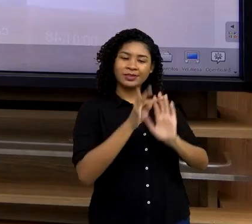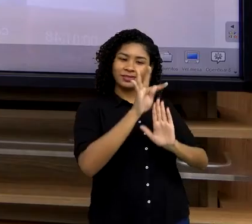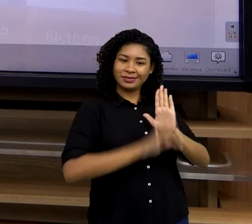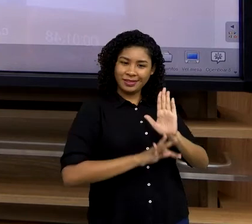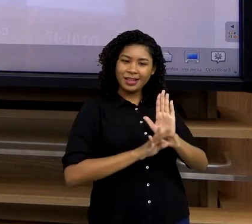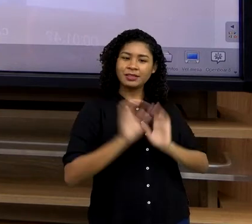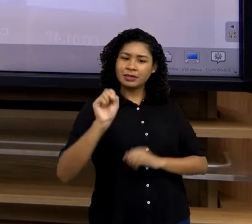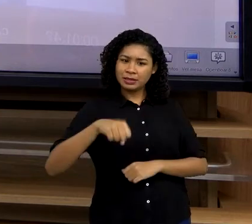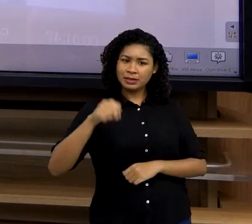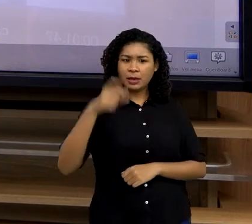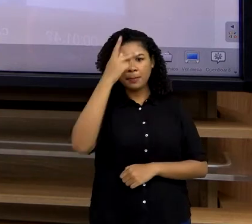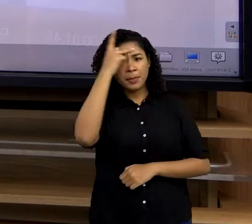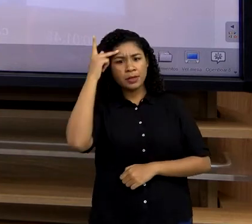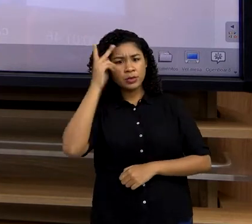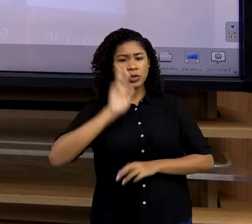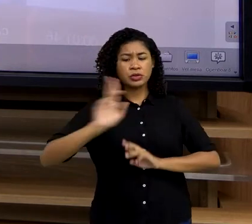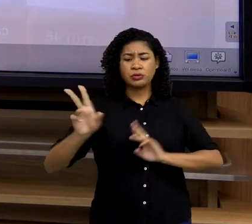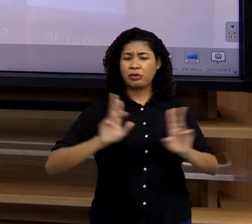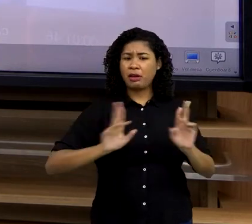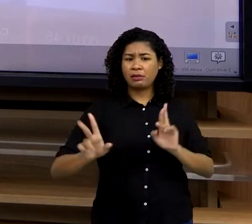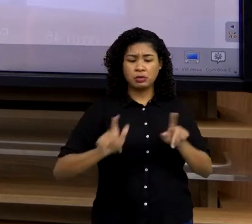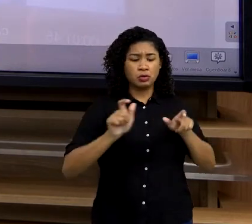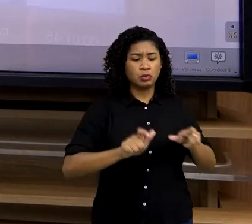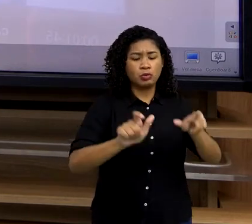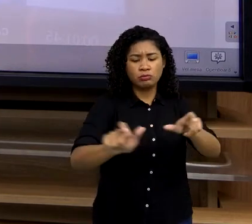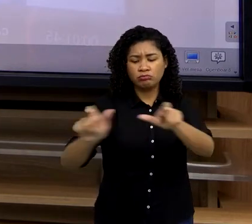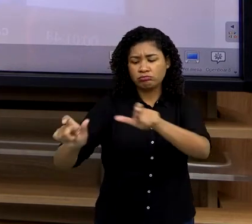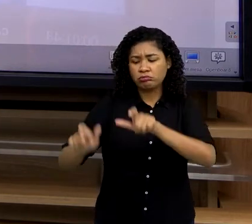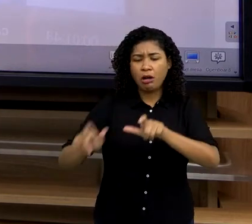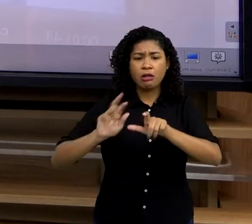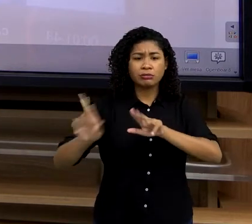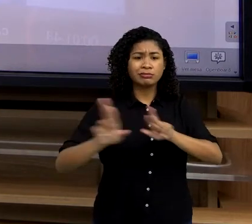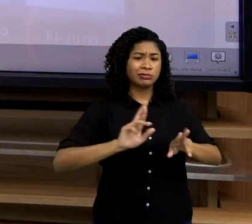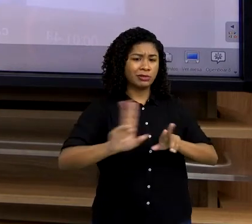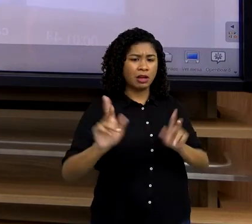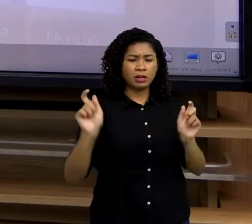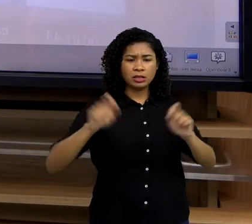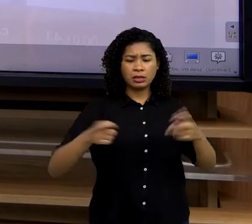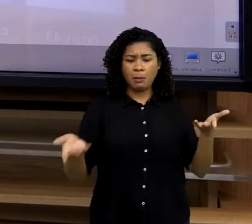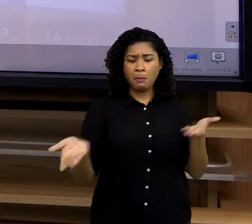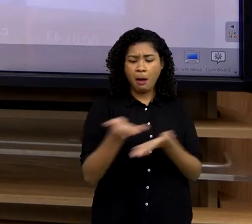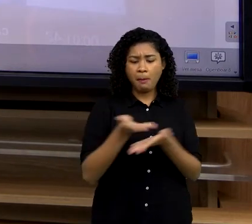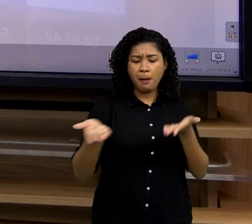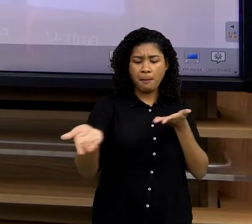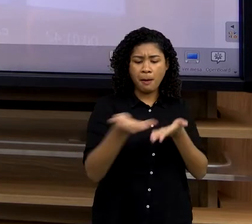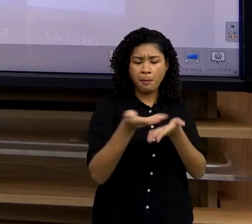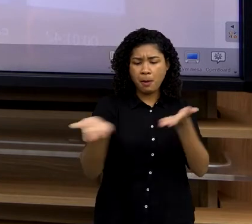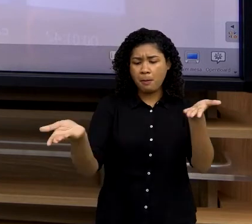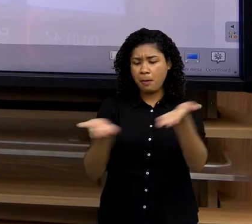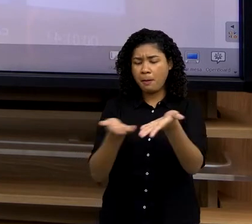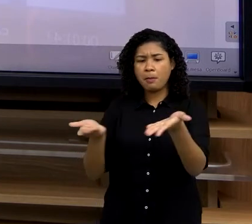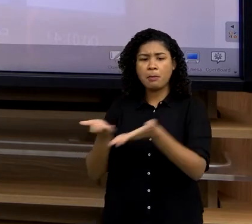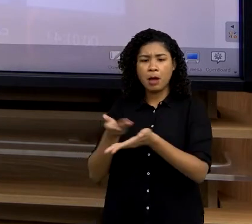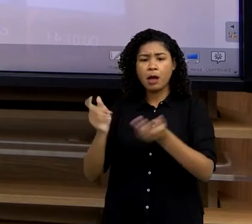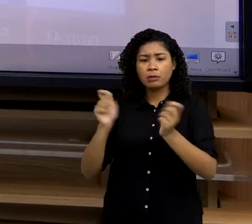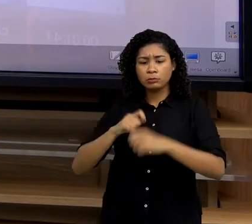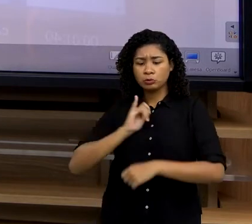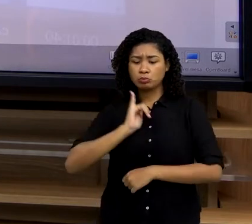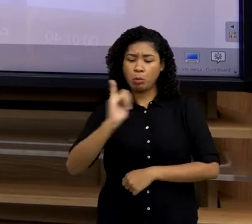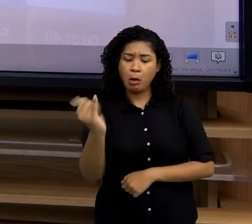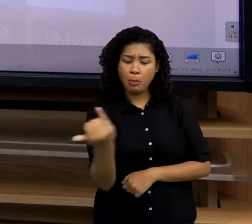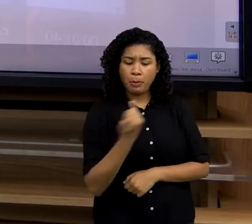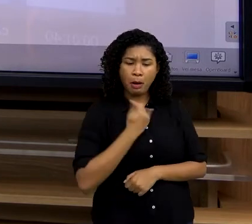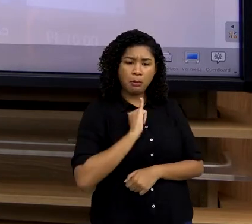né? Pessoas de diferentes espaços no mundo todo conseguem compartilhar informações ou em tempo real ou, né, de